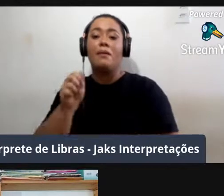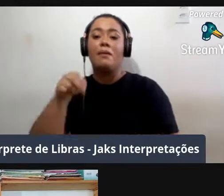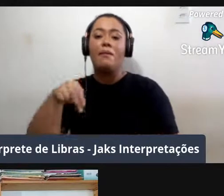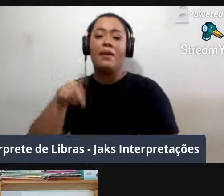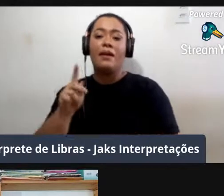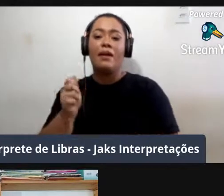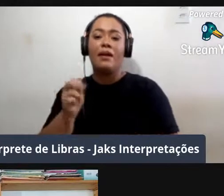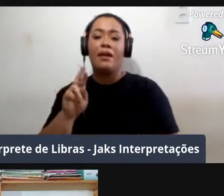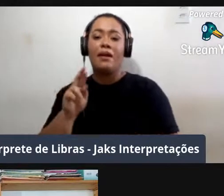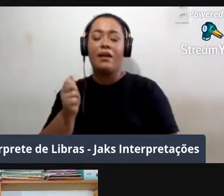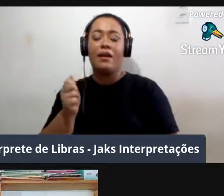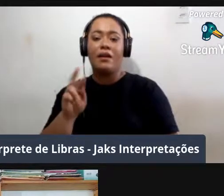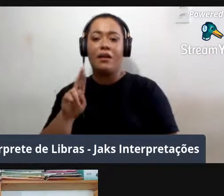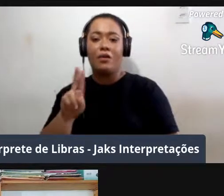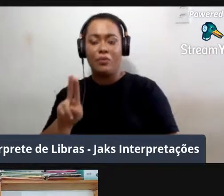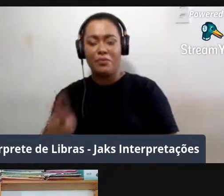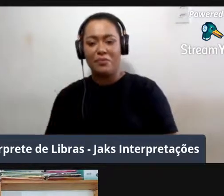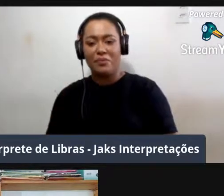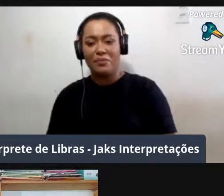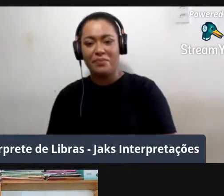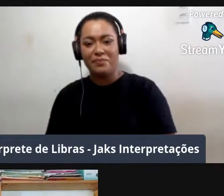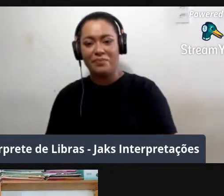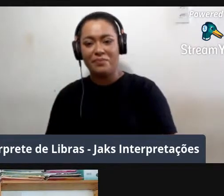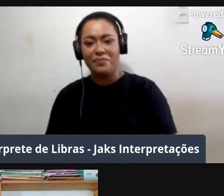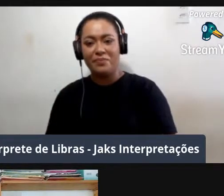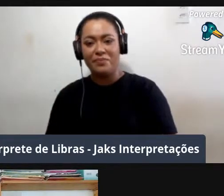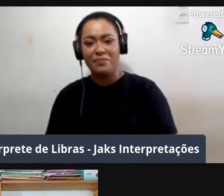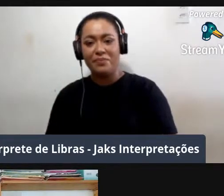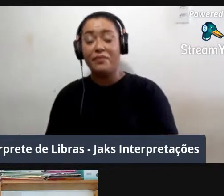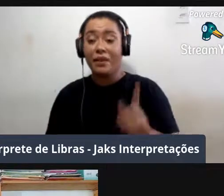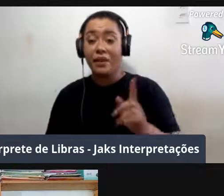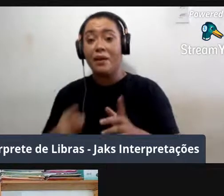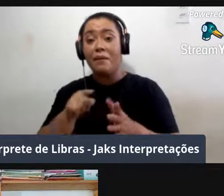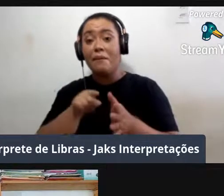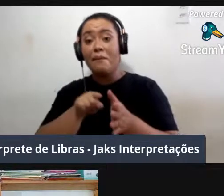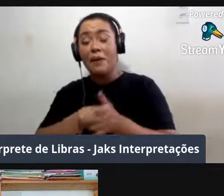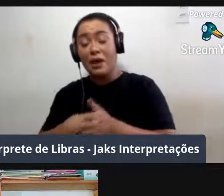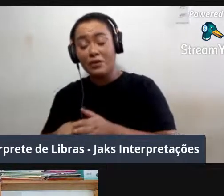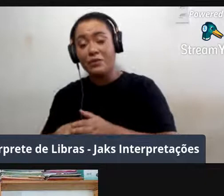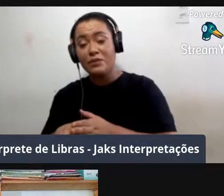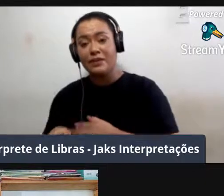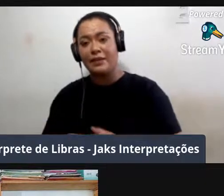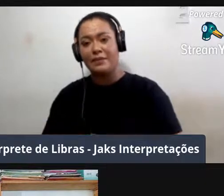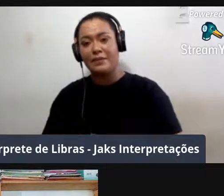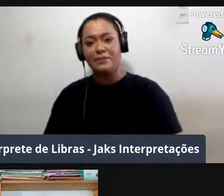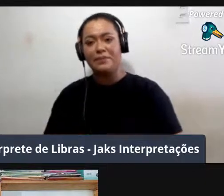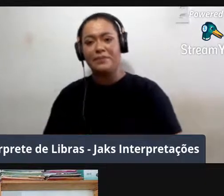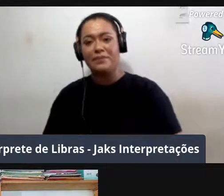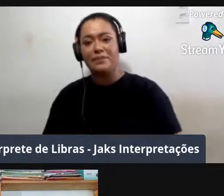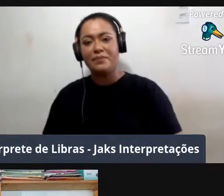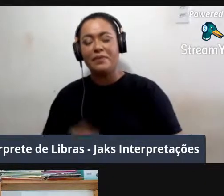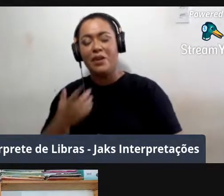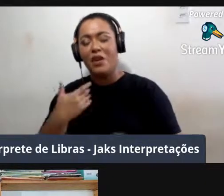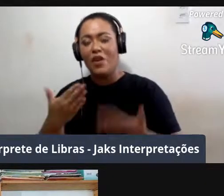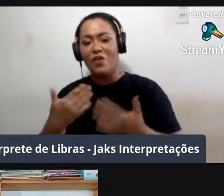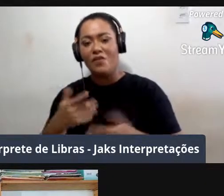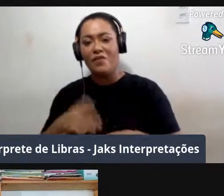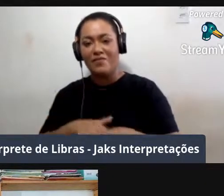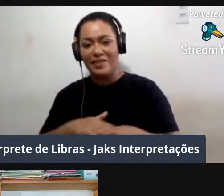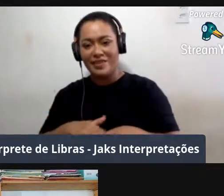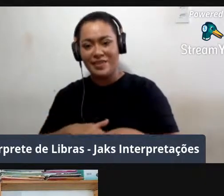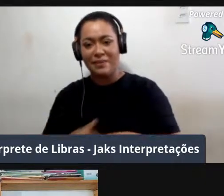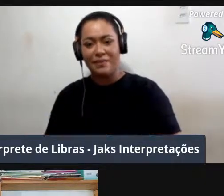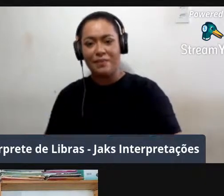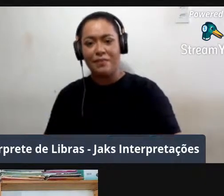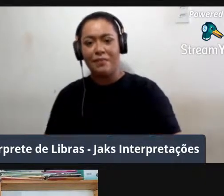Dora. Deixa eu te perguntar, como eu costumo conversar contigo, como é que estão os partos por